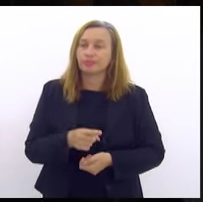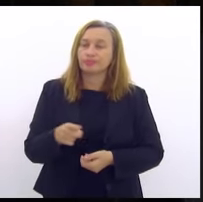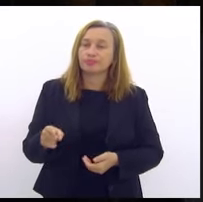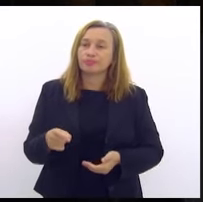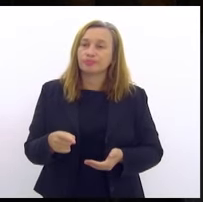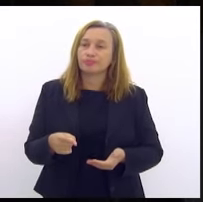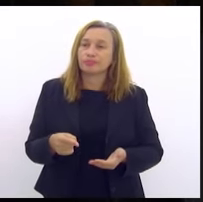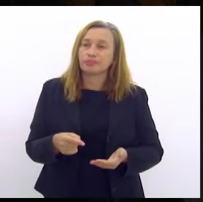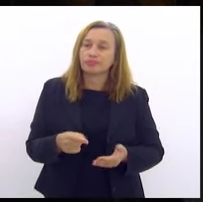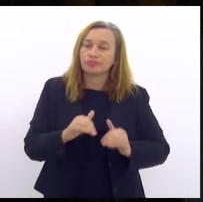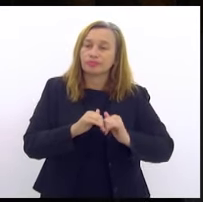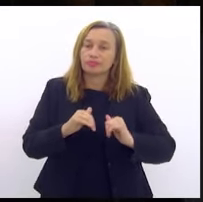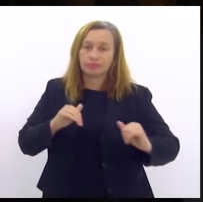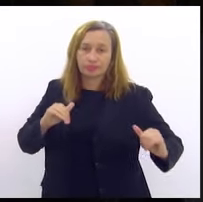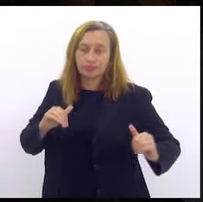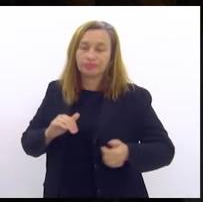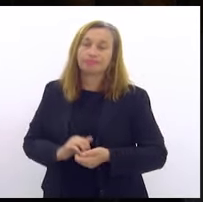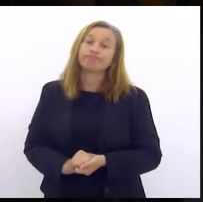lado de fora.